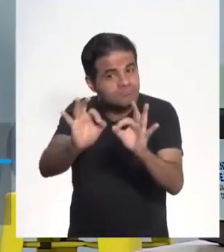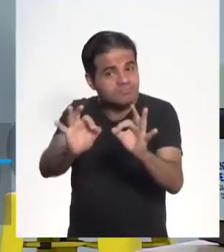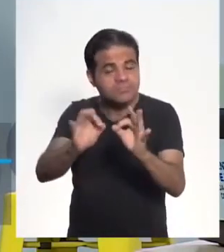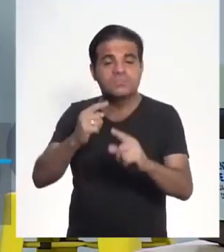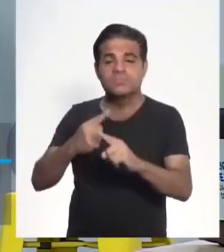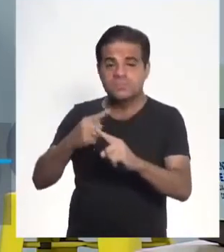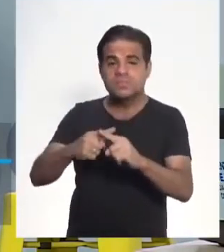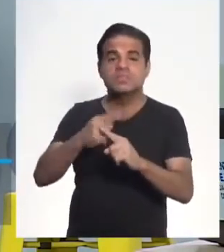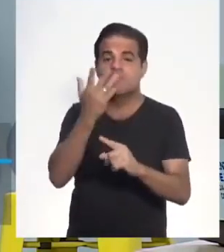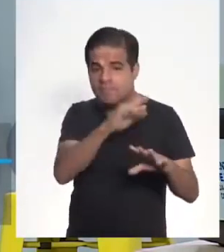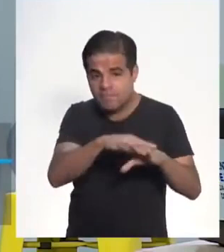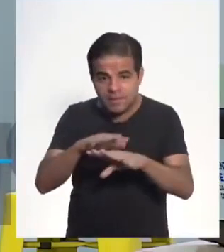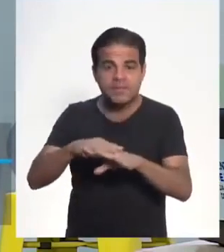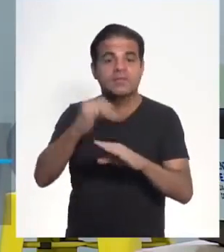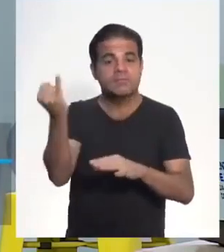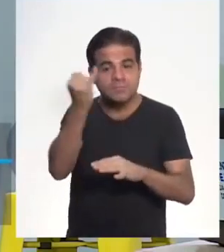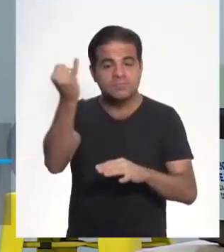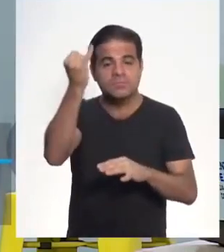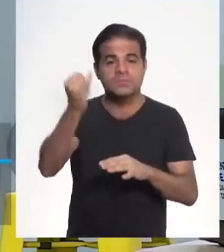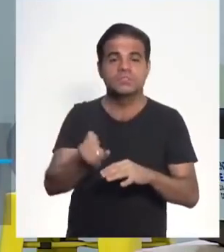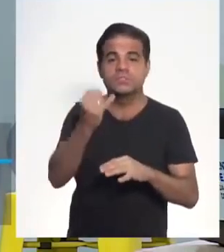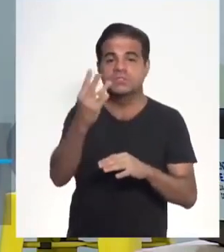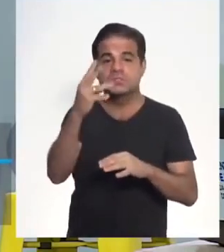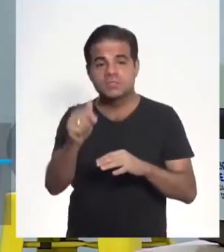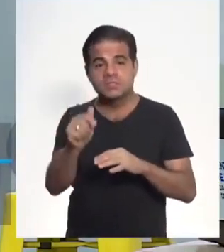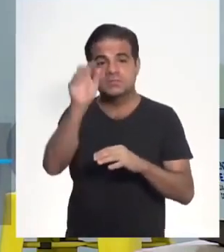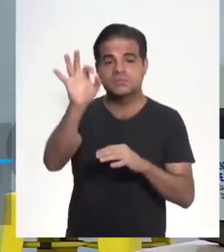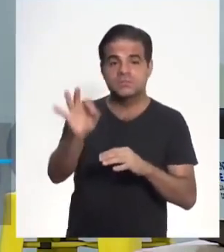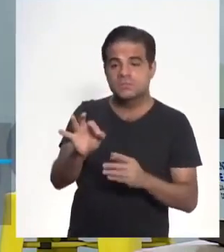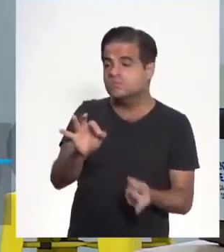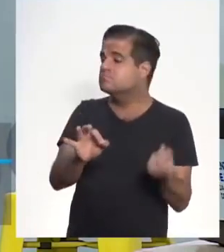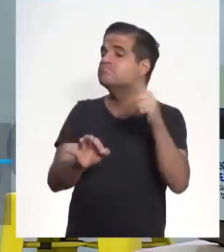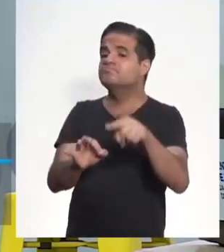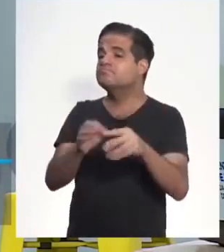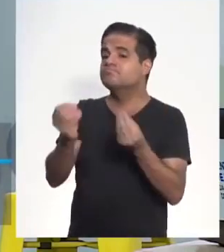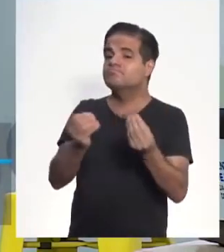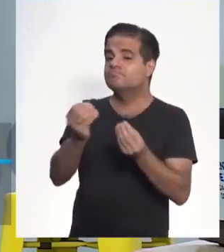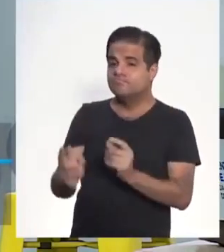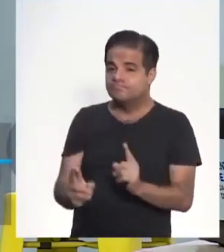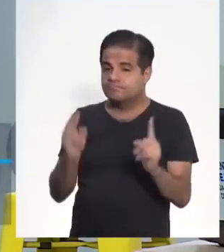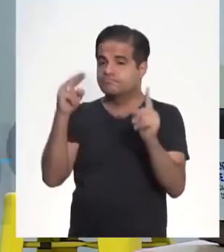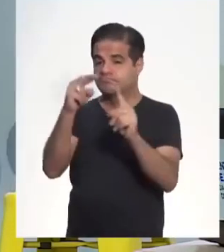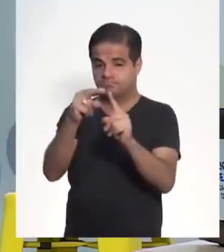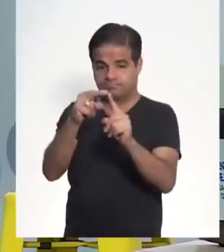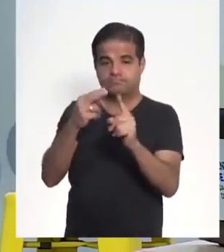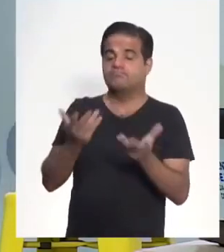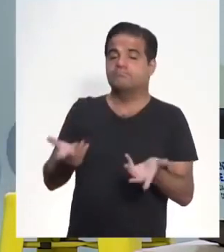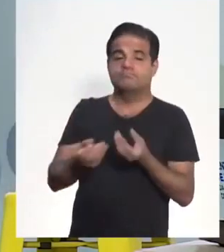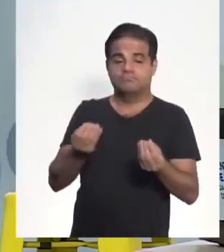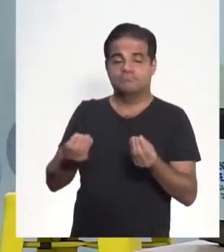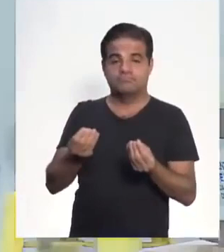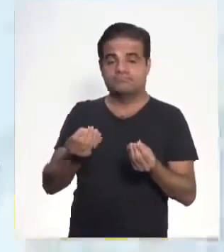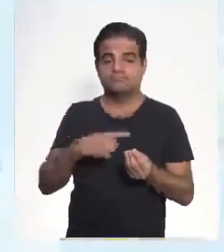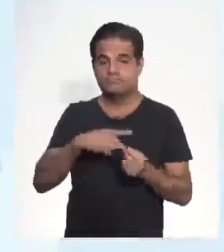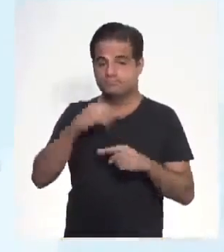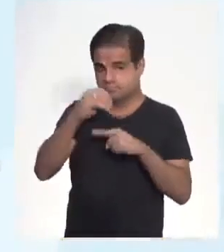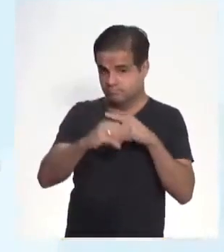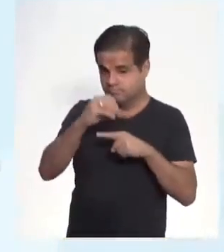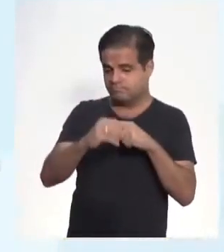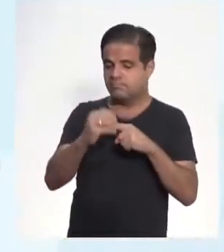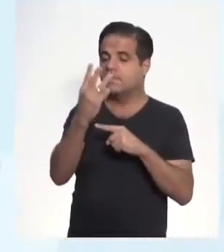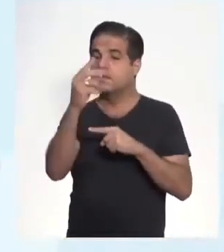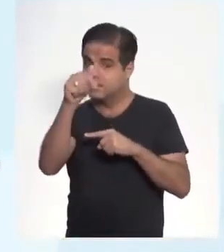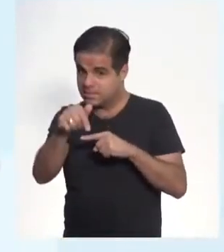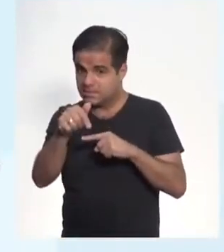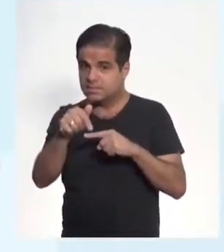Porque é extremamente importante. 37% aqui, Ale, na representação fracionária, temos